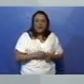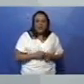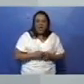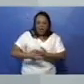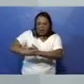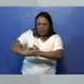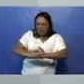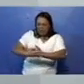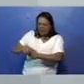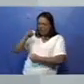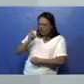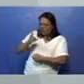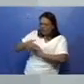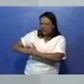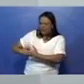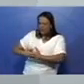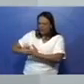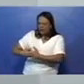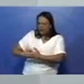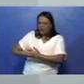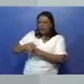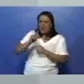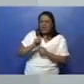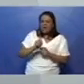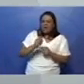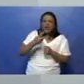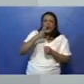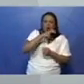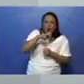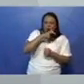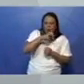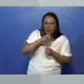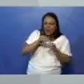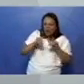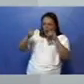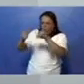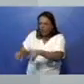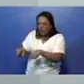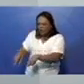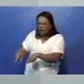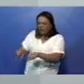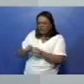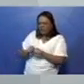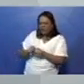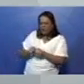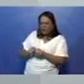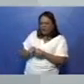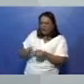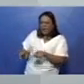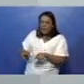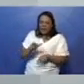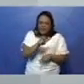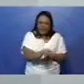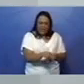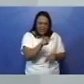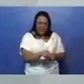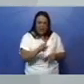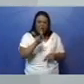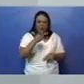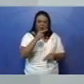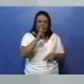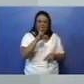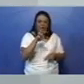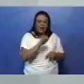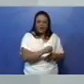Hércules. Só que o Hércules foi lá e estrangulou essas serpentes. Depois de grande, ela tentava sempre, né, gerar armadilhas para ele.